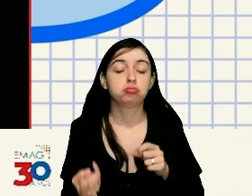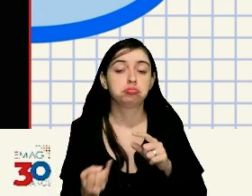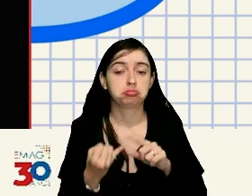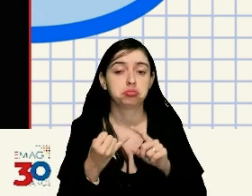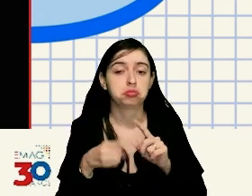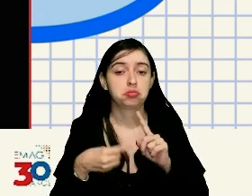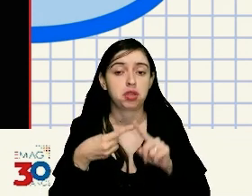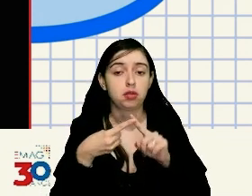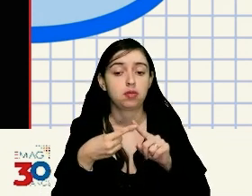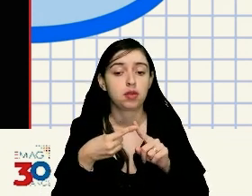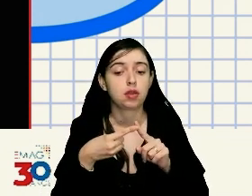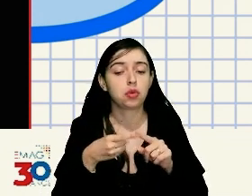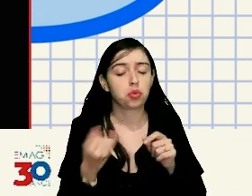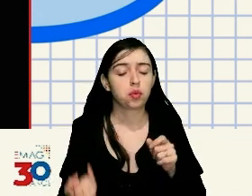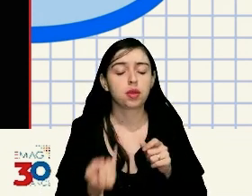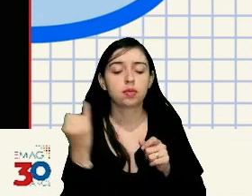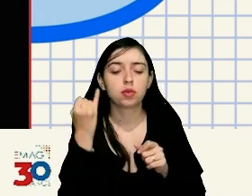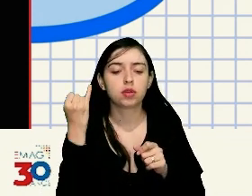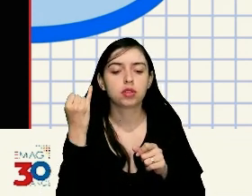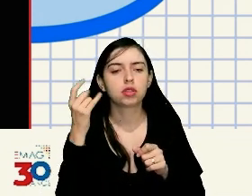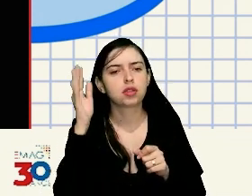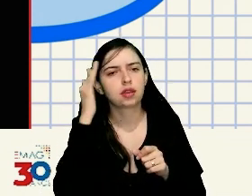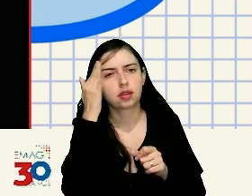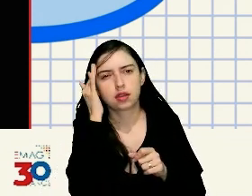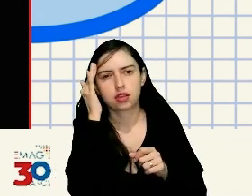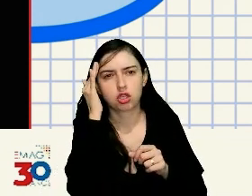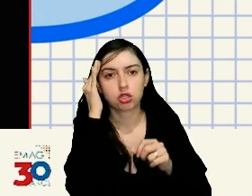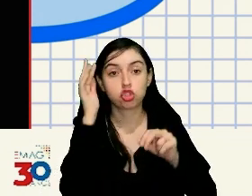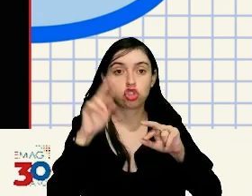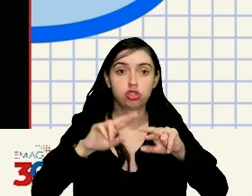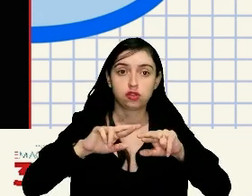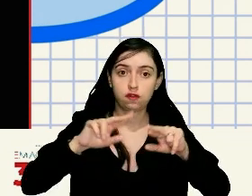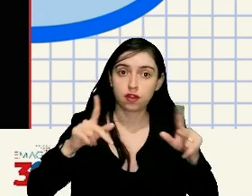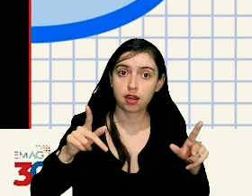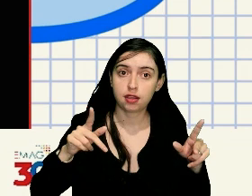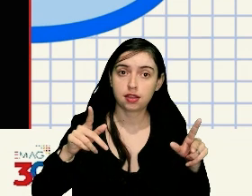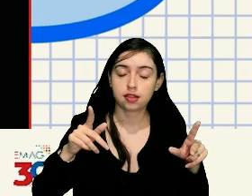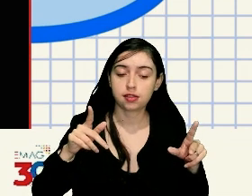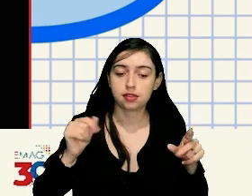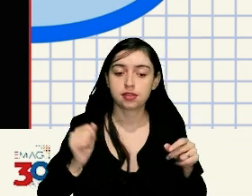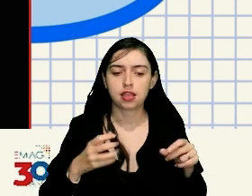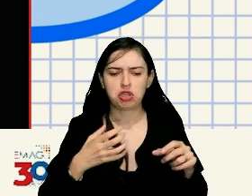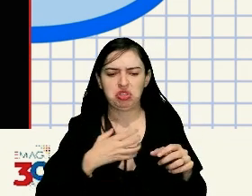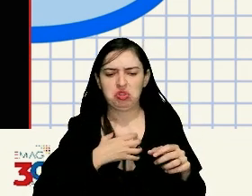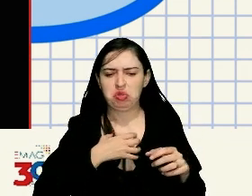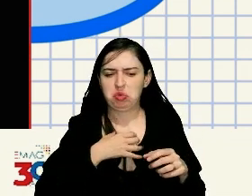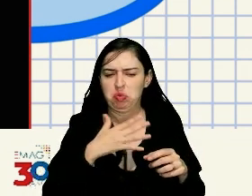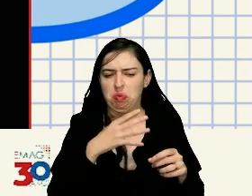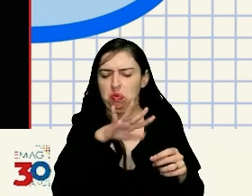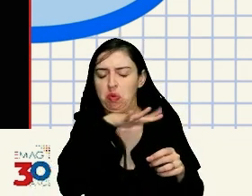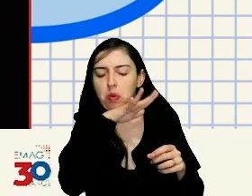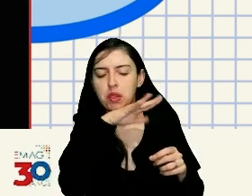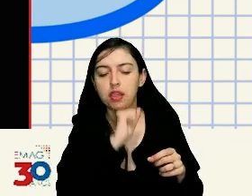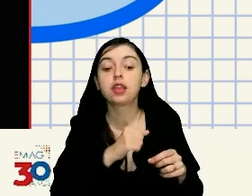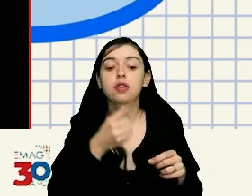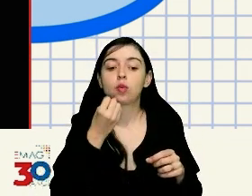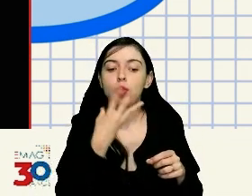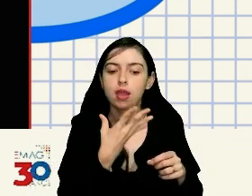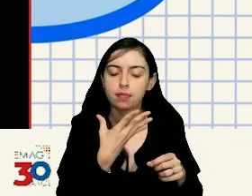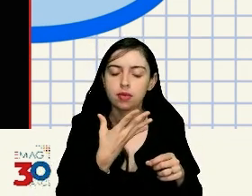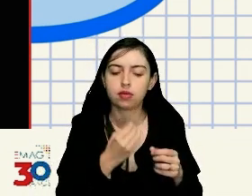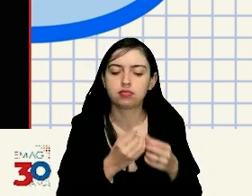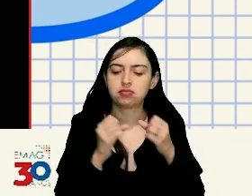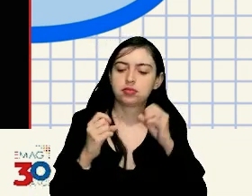e diferenciarmos essa broderagem tóxica dessa broderagem saudável, sabe? Porque nós, homens, a gente é incentivado a todo momento a montar grupos de amigos,